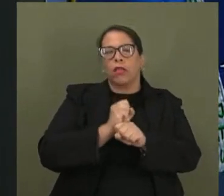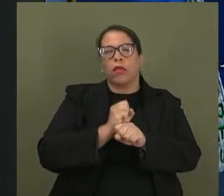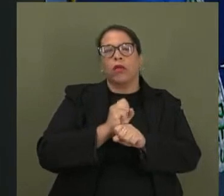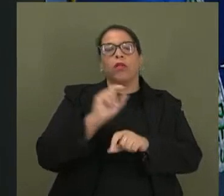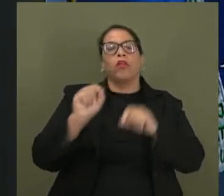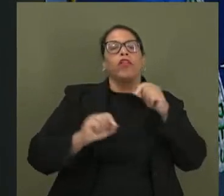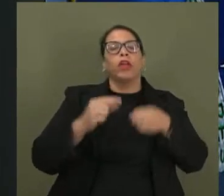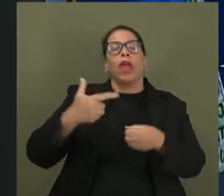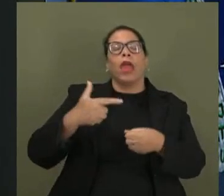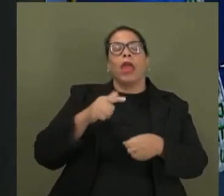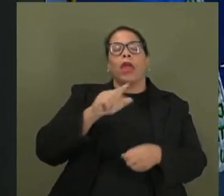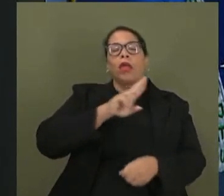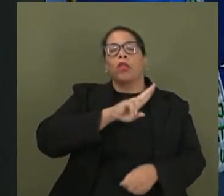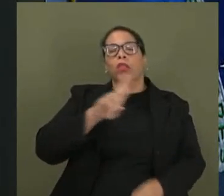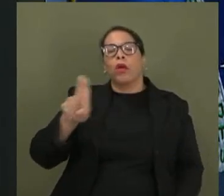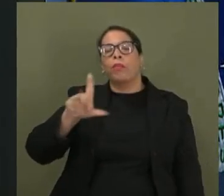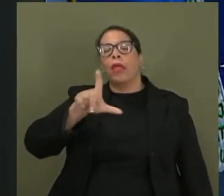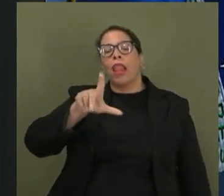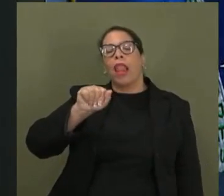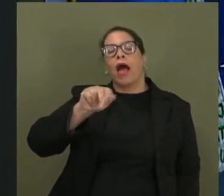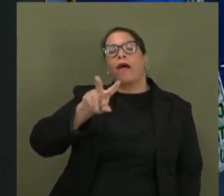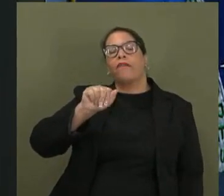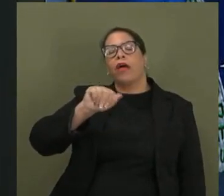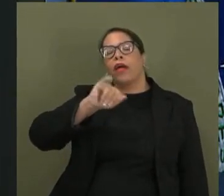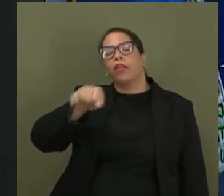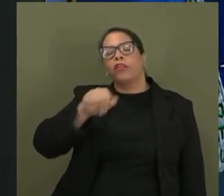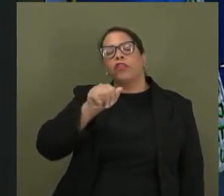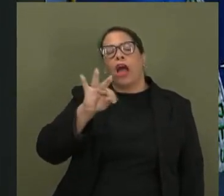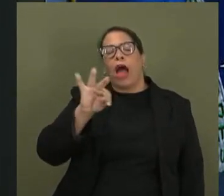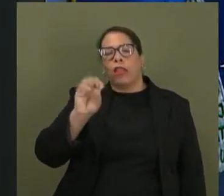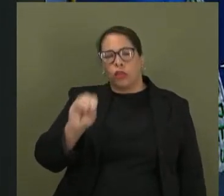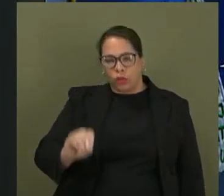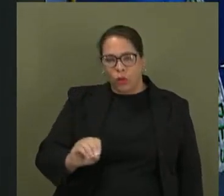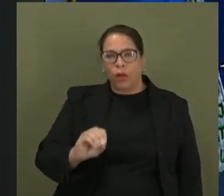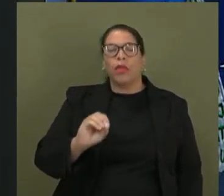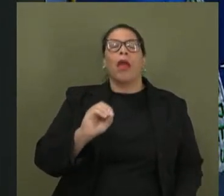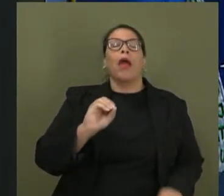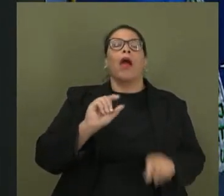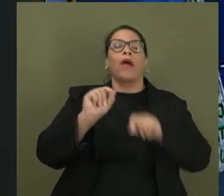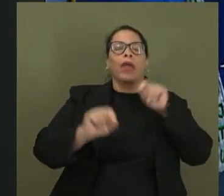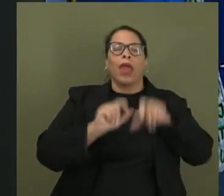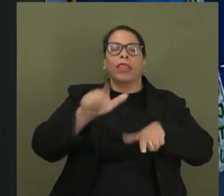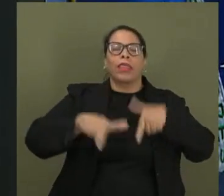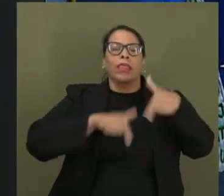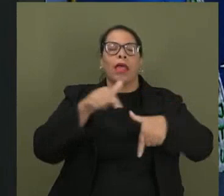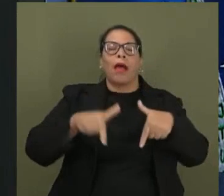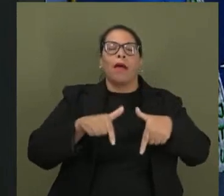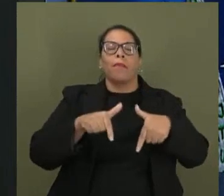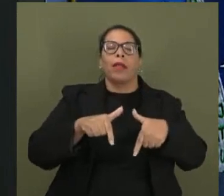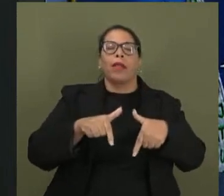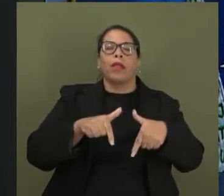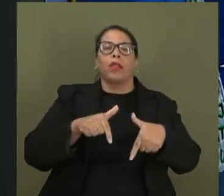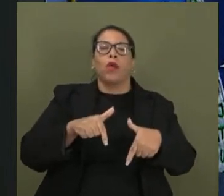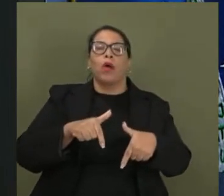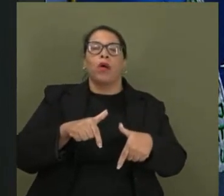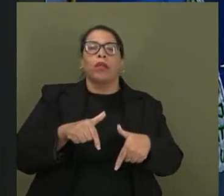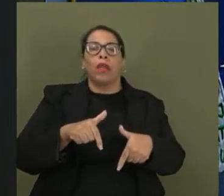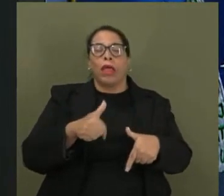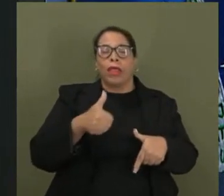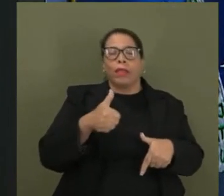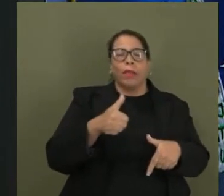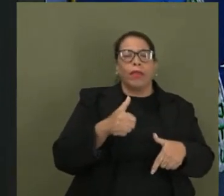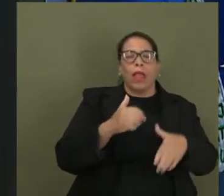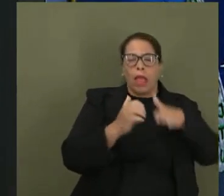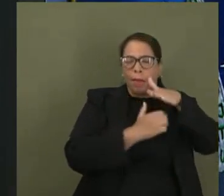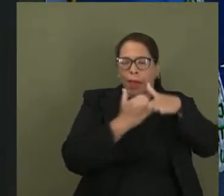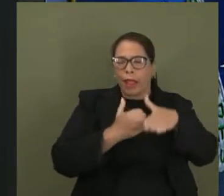Lava Jato, o maior legado histórico no enfrentamento à corrupção e à impunidade, quando dezenas de